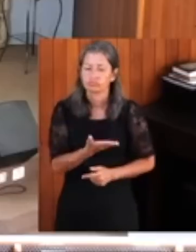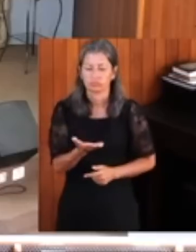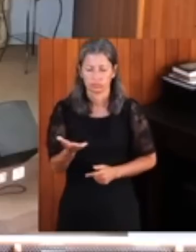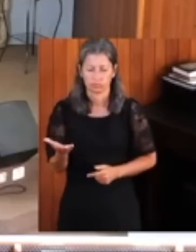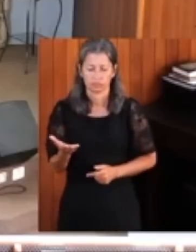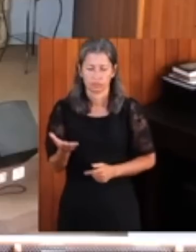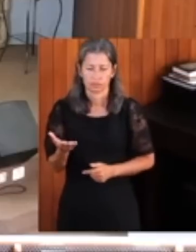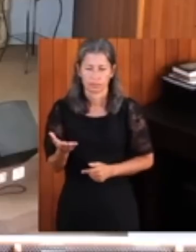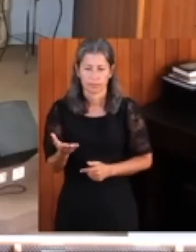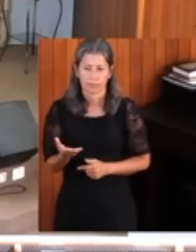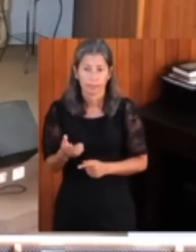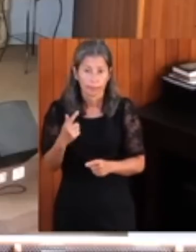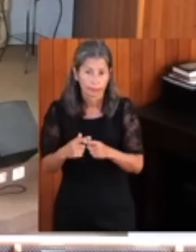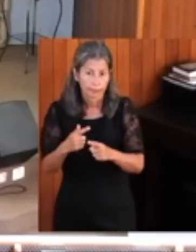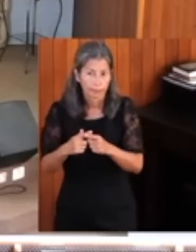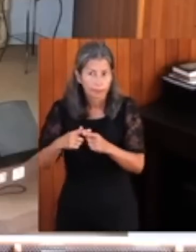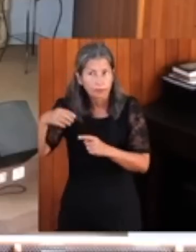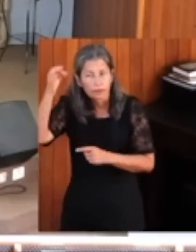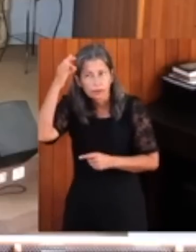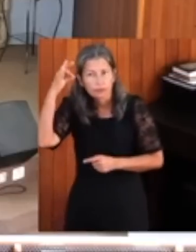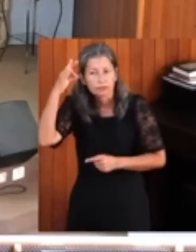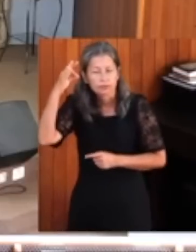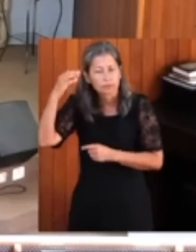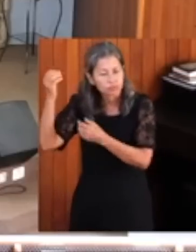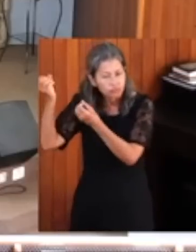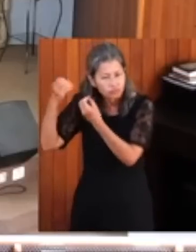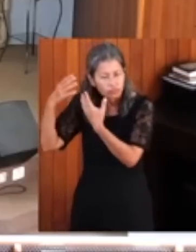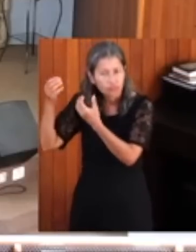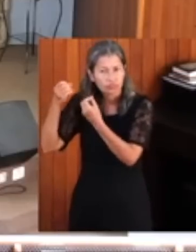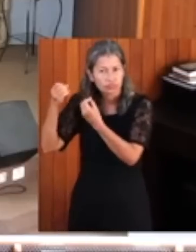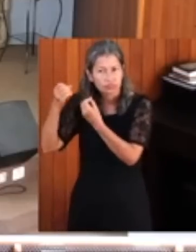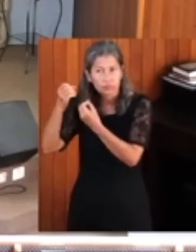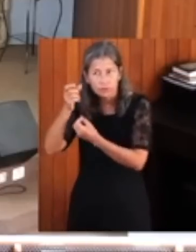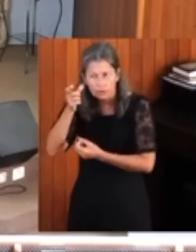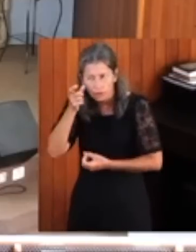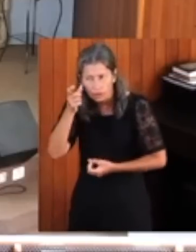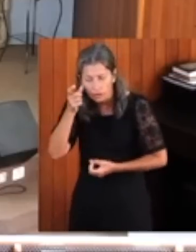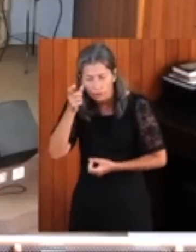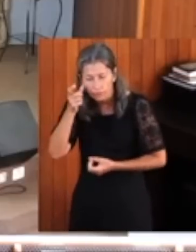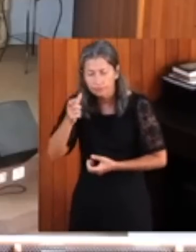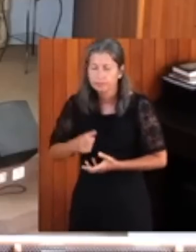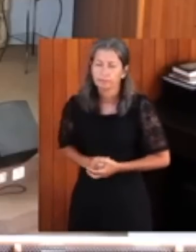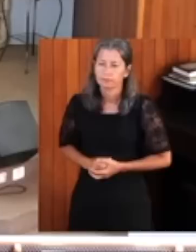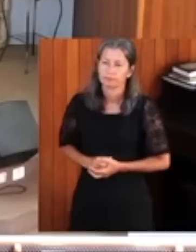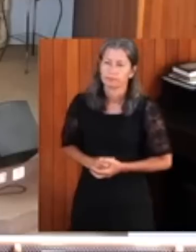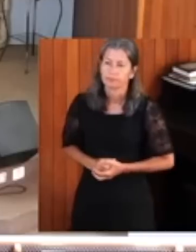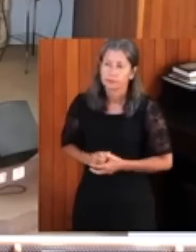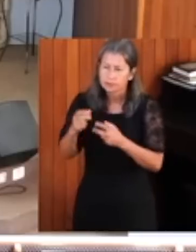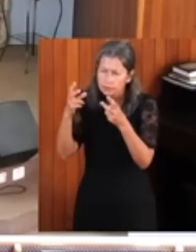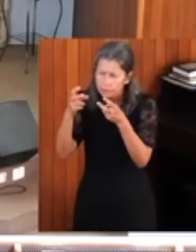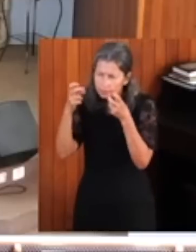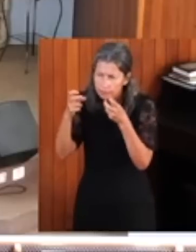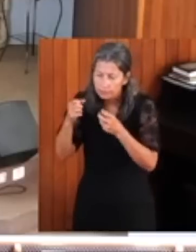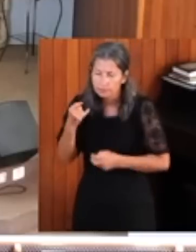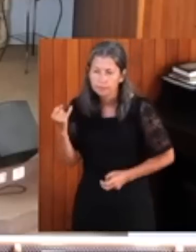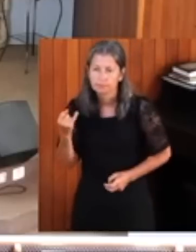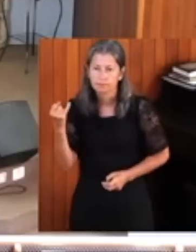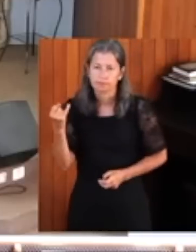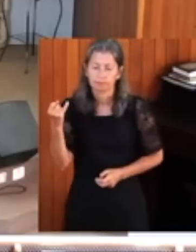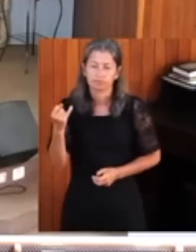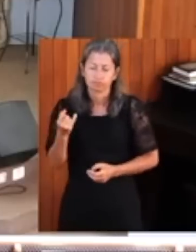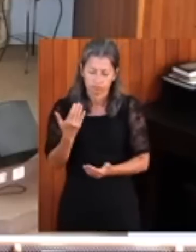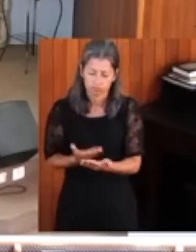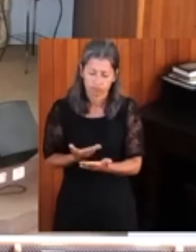ouça o que o Espírito Santo diz à igreja, né? Ouça, atente a essa mensagem. Estudamos isso aí,